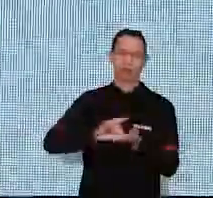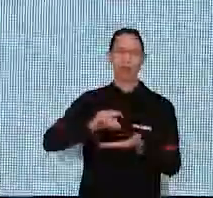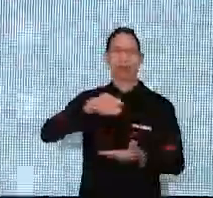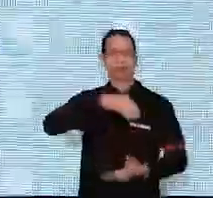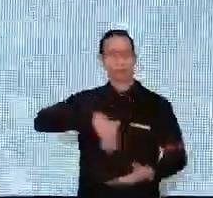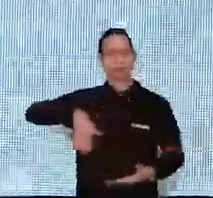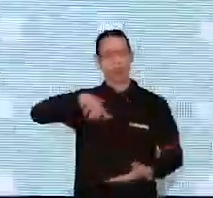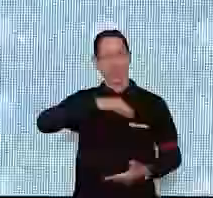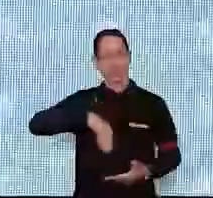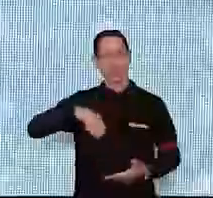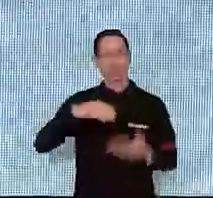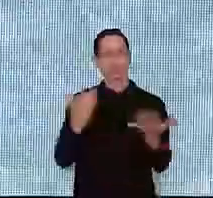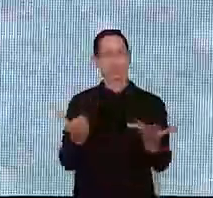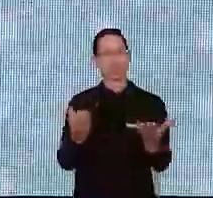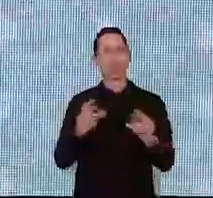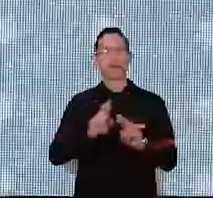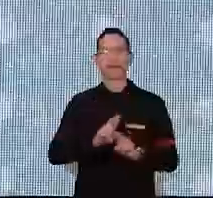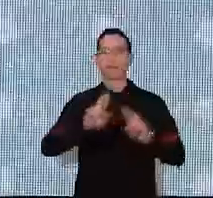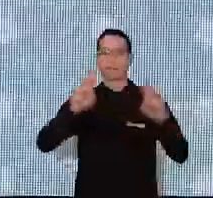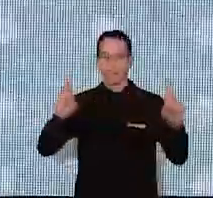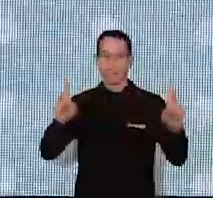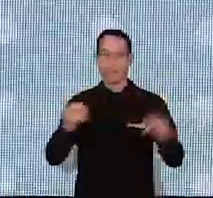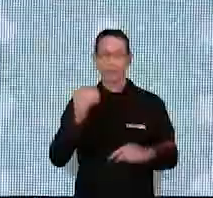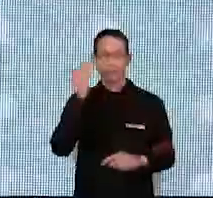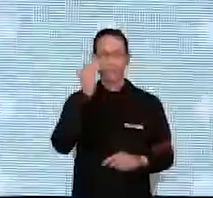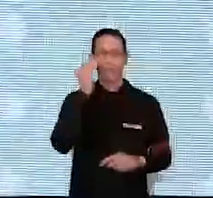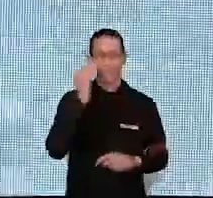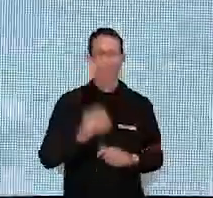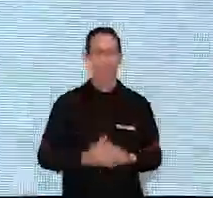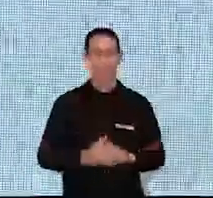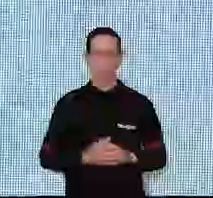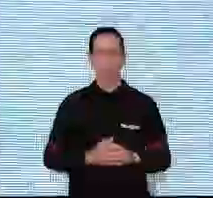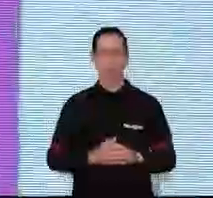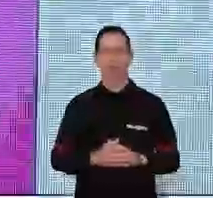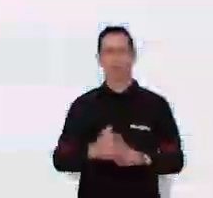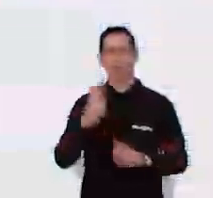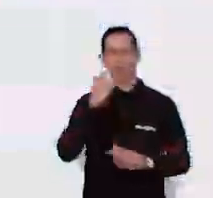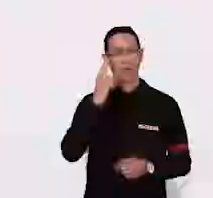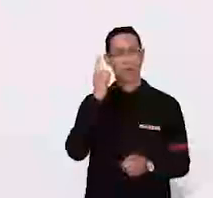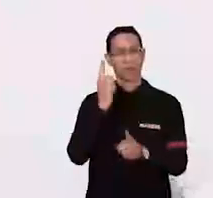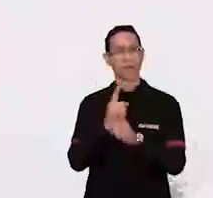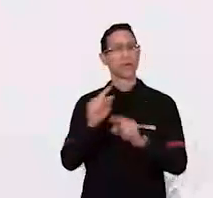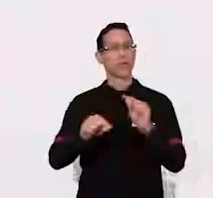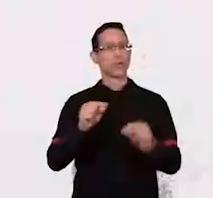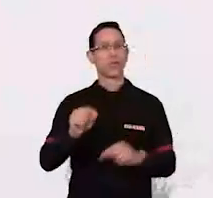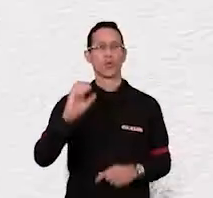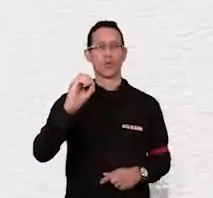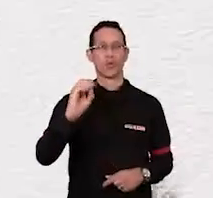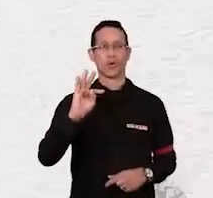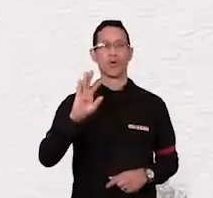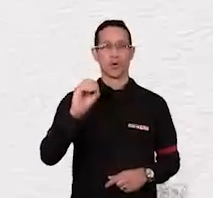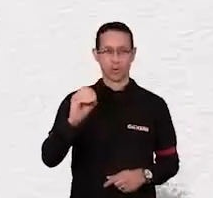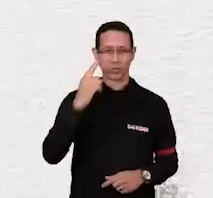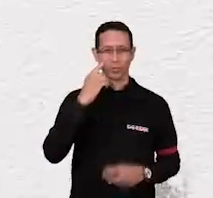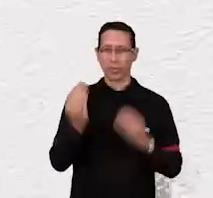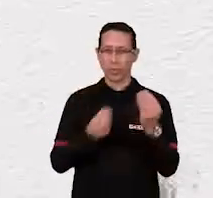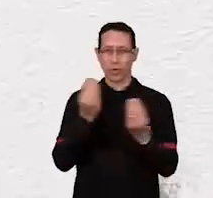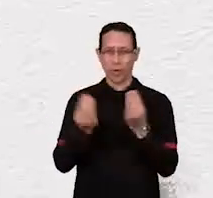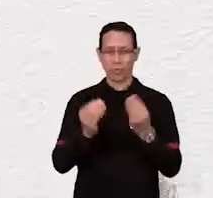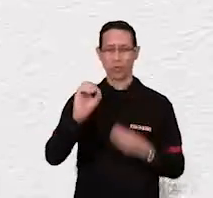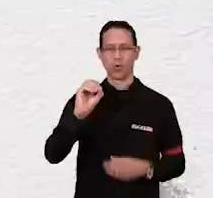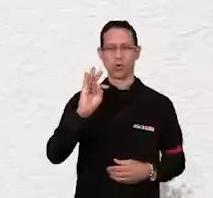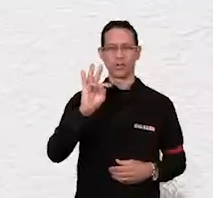trazer aqui, exatamente a diferença. Ao meu ver, para a gente falar em otoendoscopia nesses quadros de otite